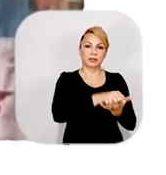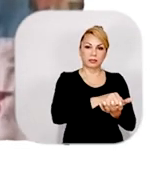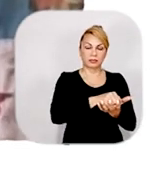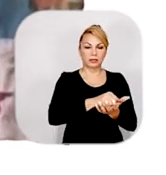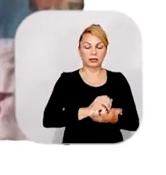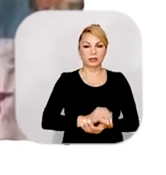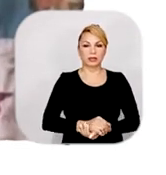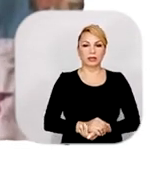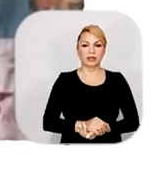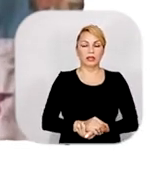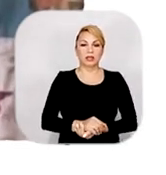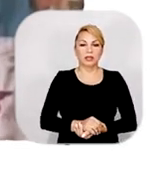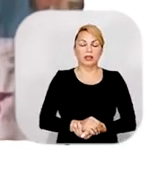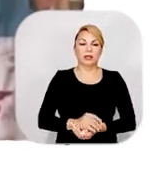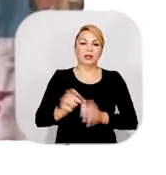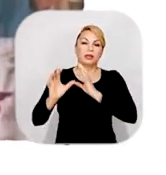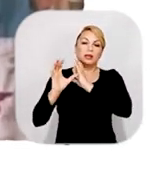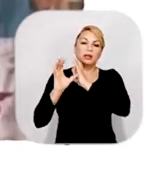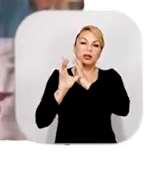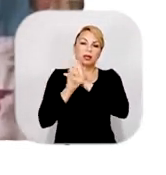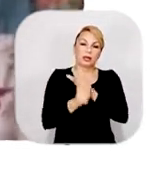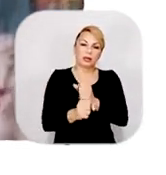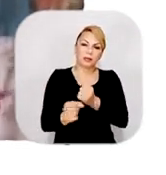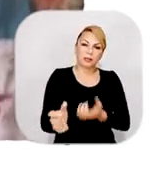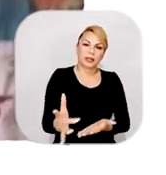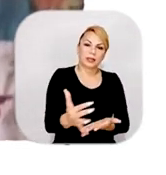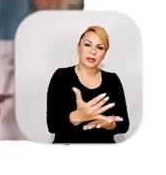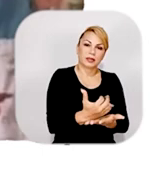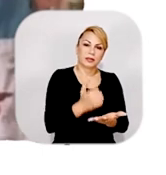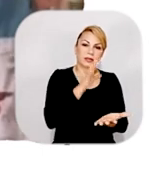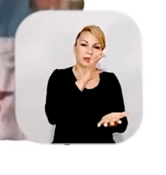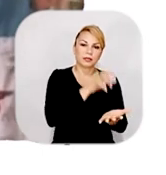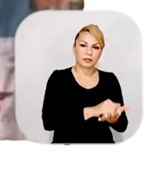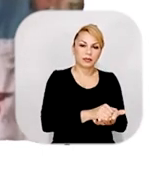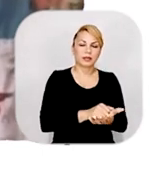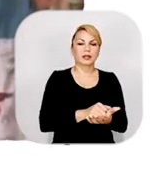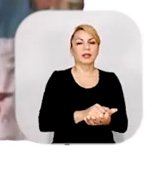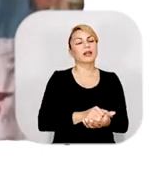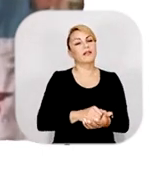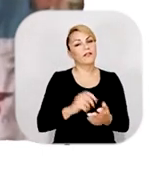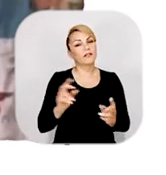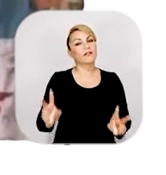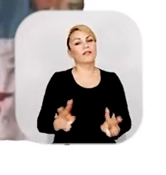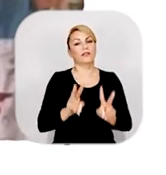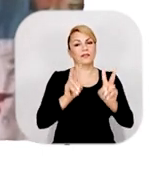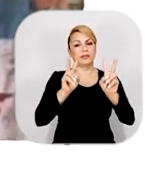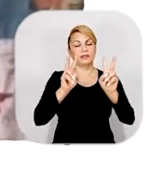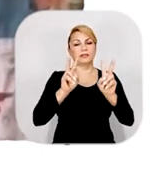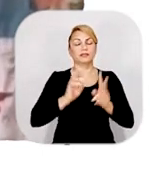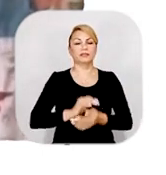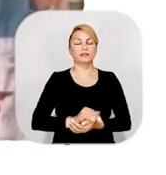E a recuperação desse material antigo, o valor é incrível, né?